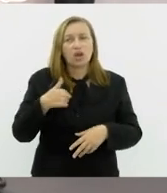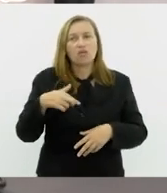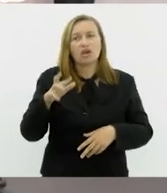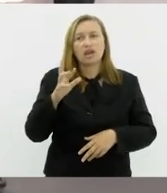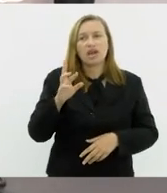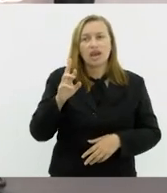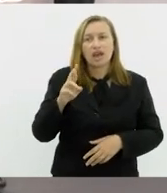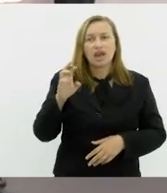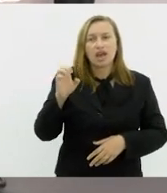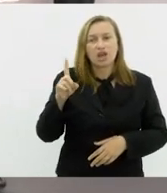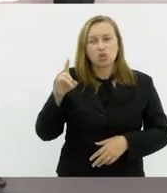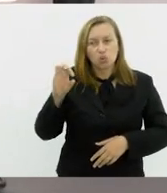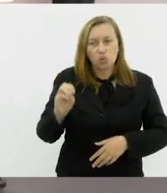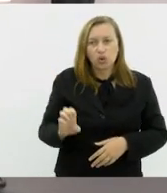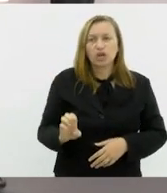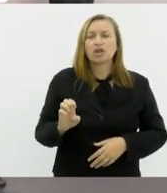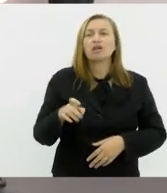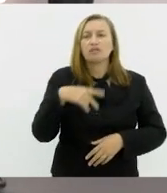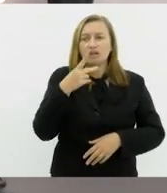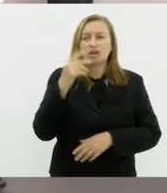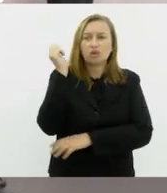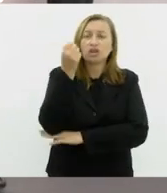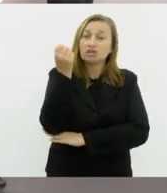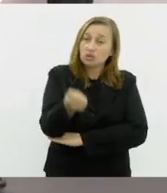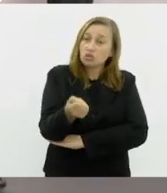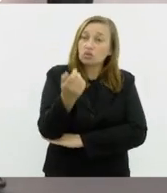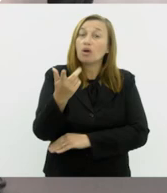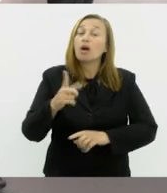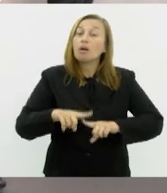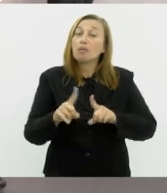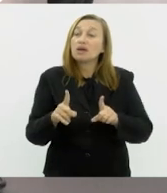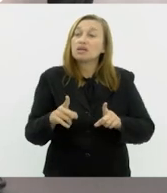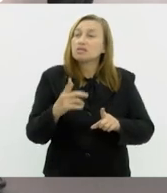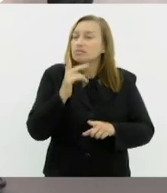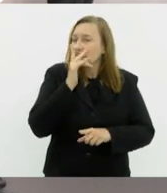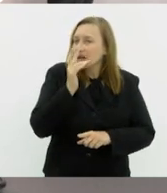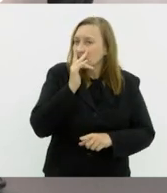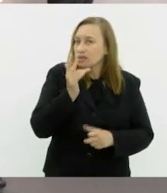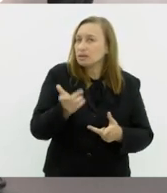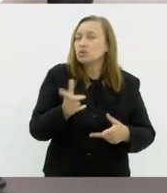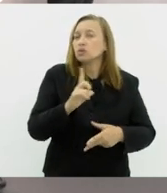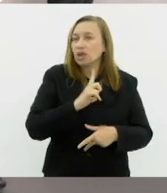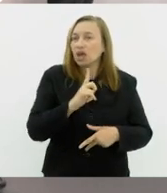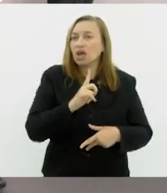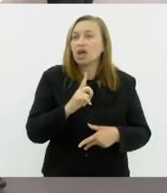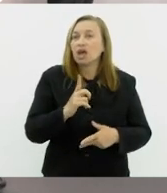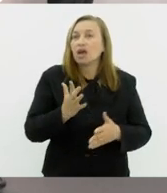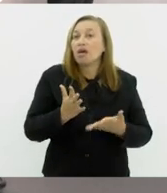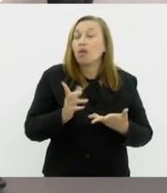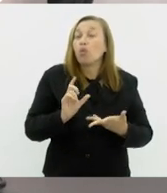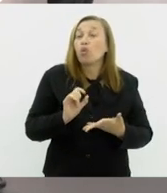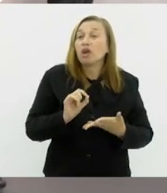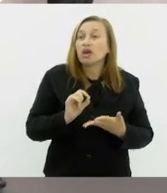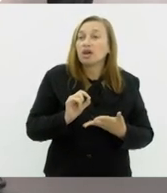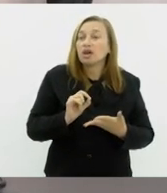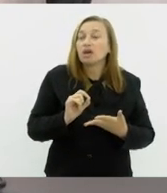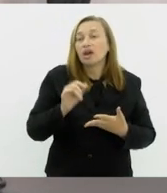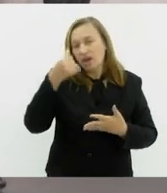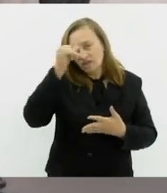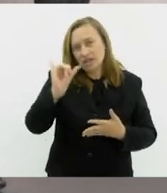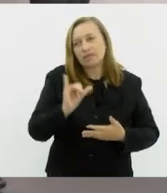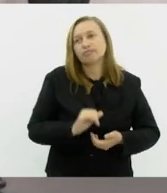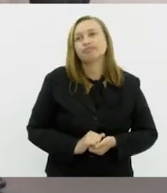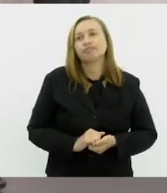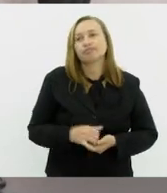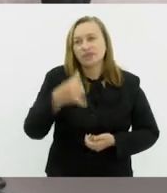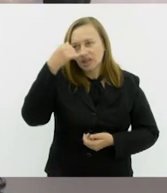falando agora do Rio Grande do Sul, a gente está falando de helicóptero, que é outra coisa, mas tem algo em comum. O algo em comum é prevenir,